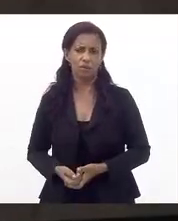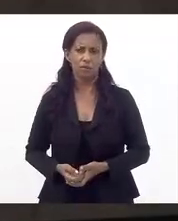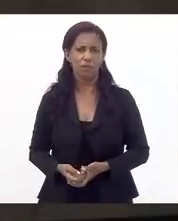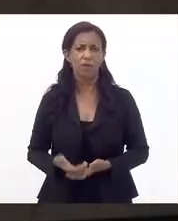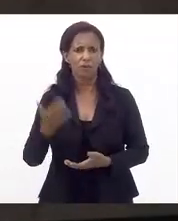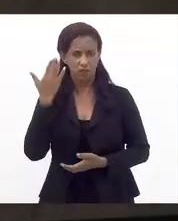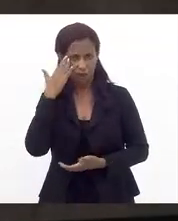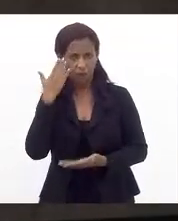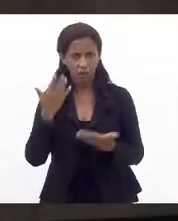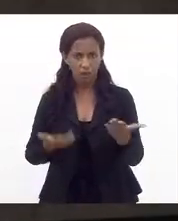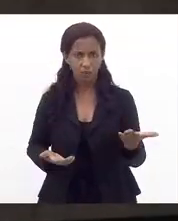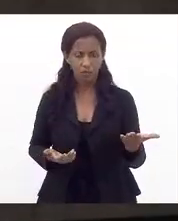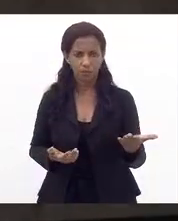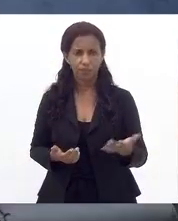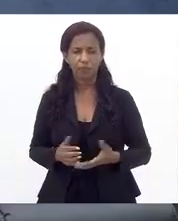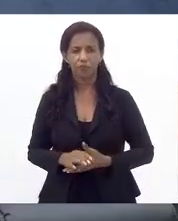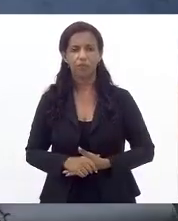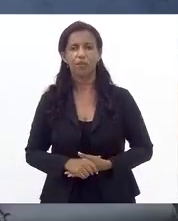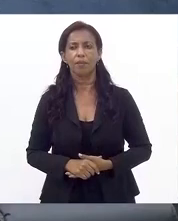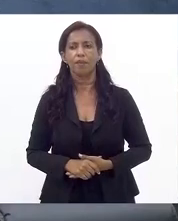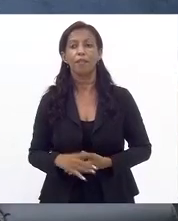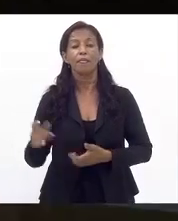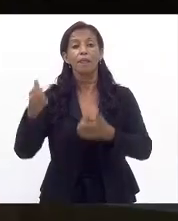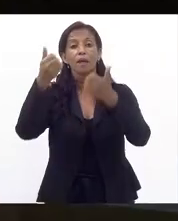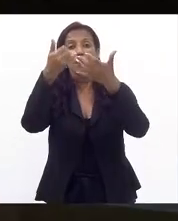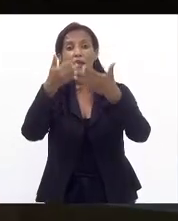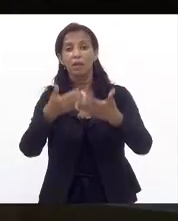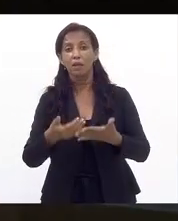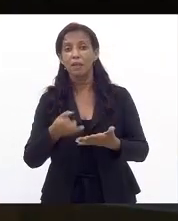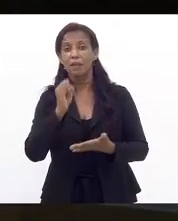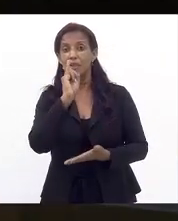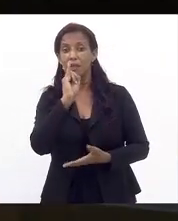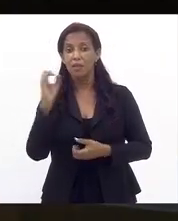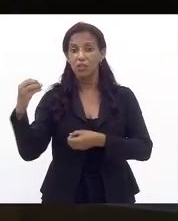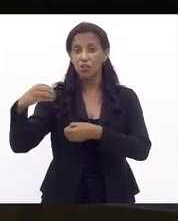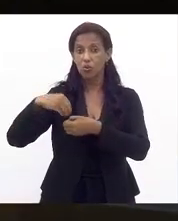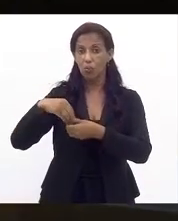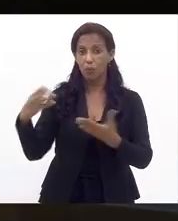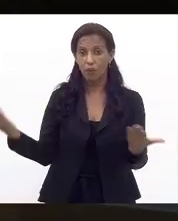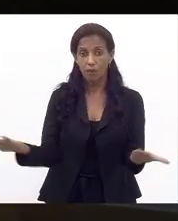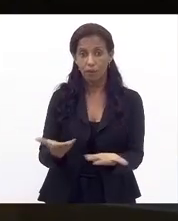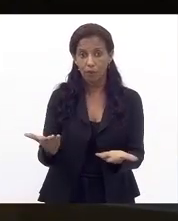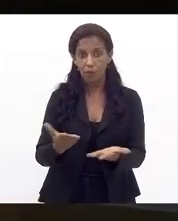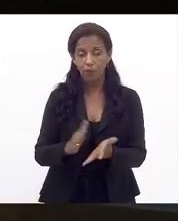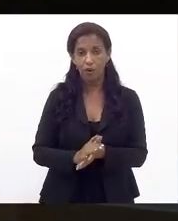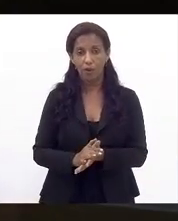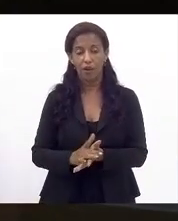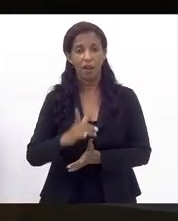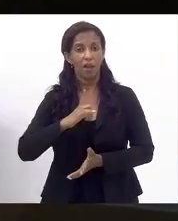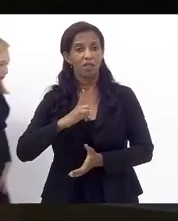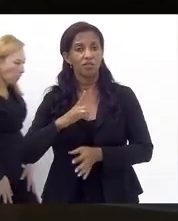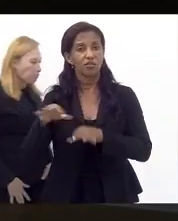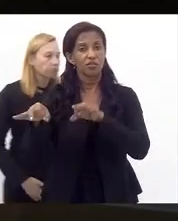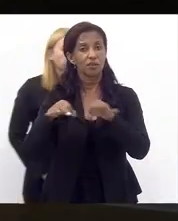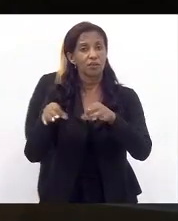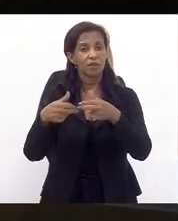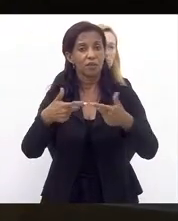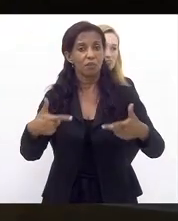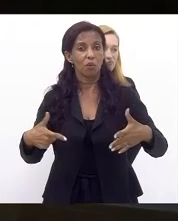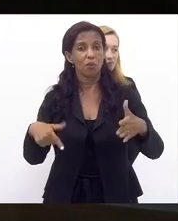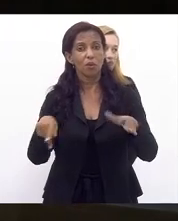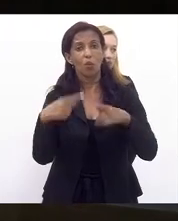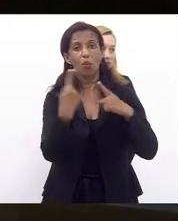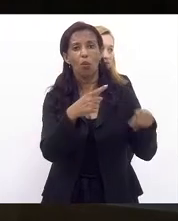entendeu dá para fazer só te explicar uma coisa se a gente incorporar aí é só agora a gente está fazendo uma coisa